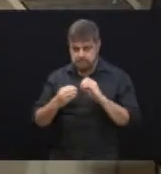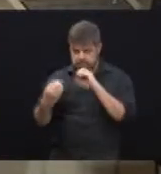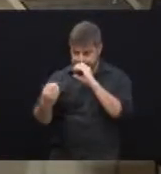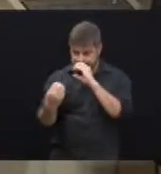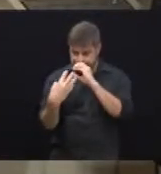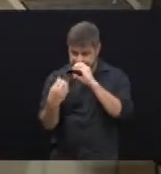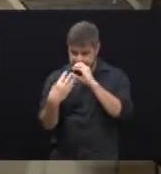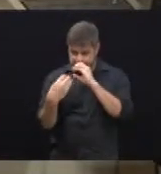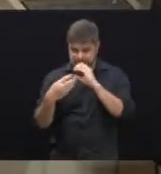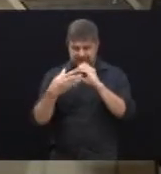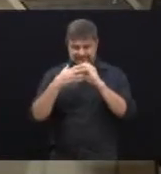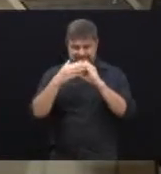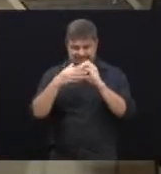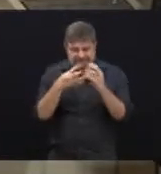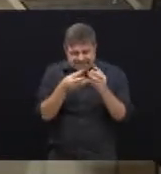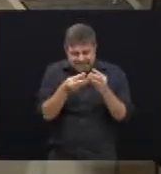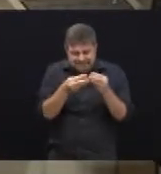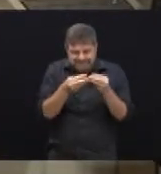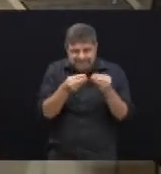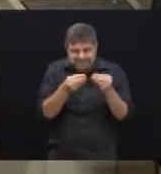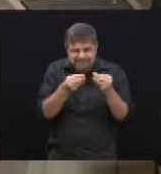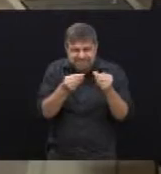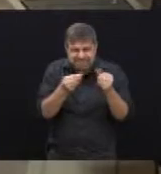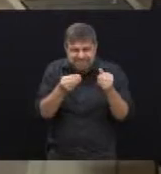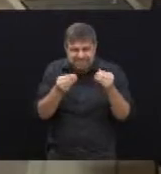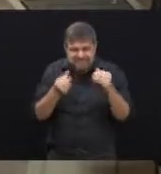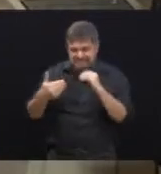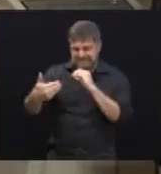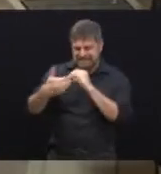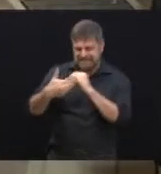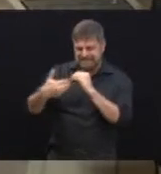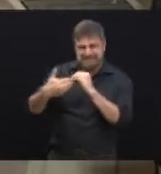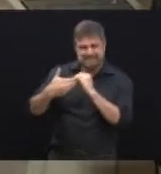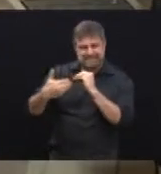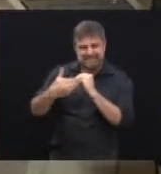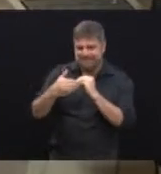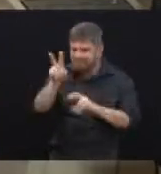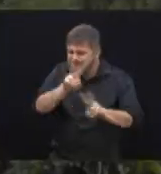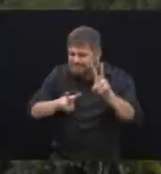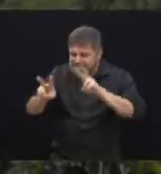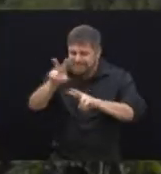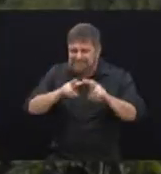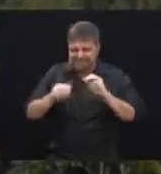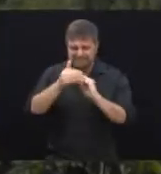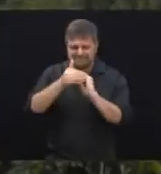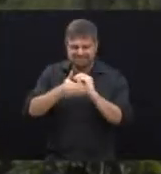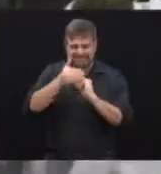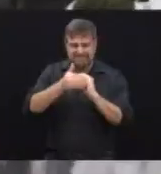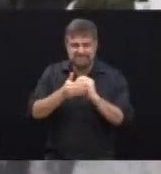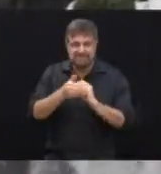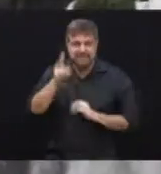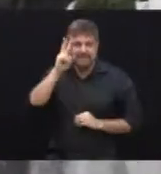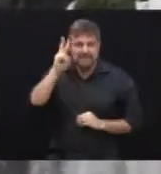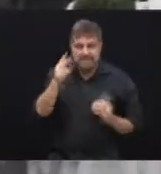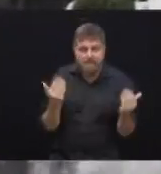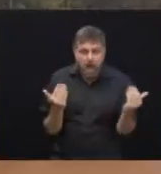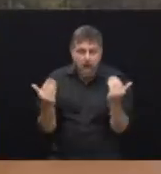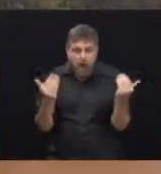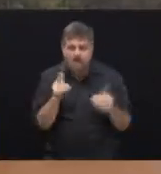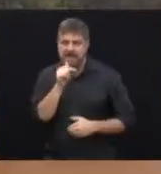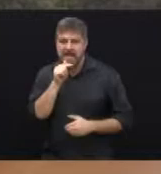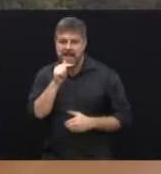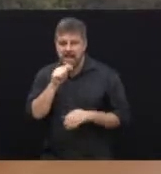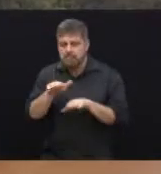dessa degeneração do cristalino, ele perde a sua transparência e fica opaca. Ela chama catarata justo por causa disso. Quando